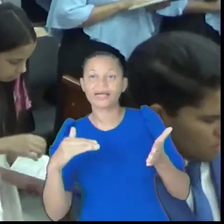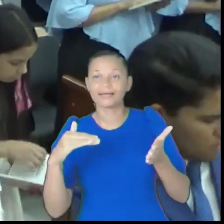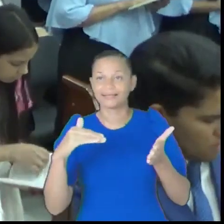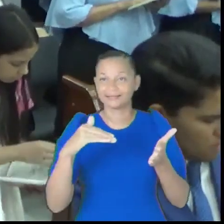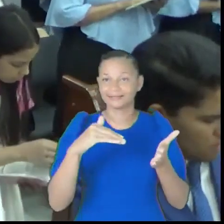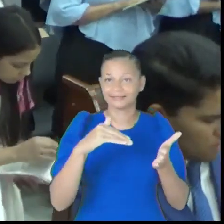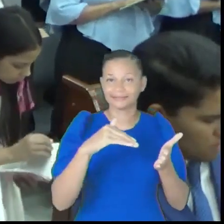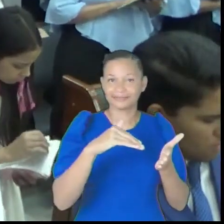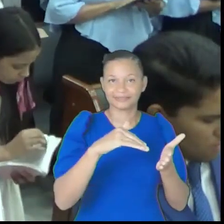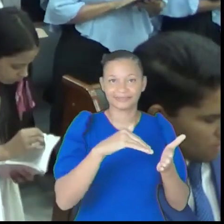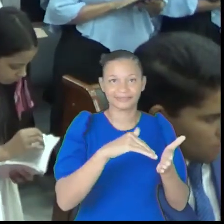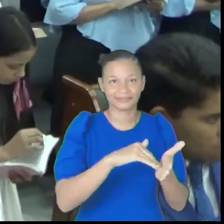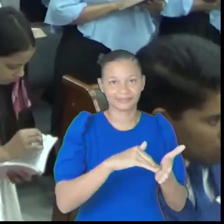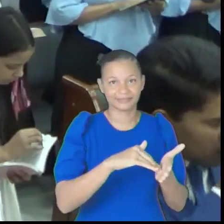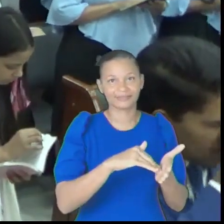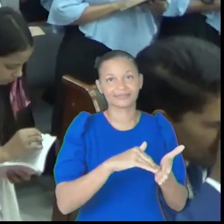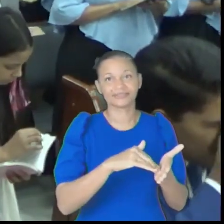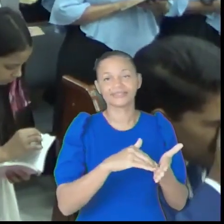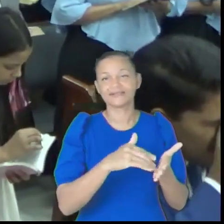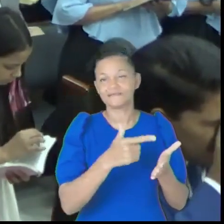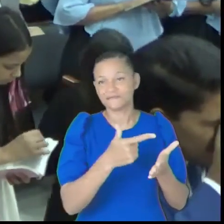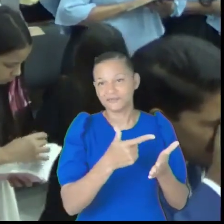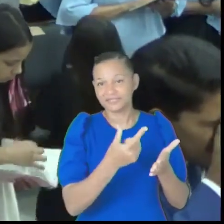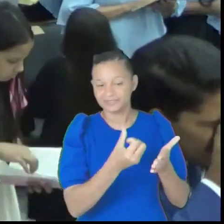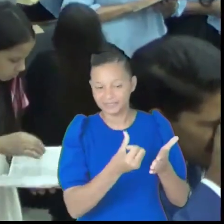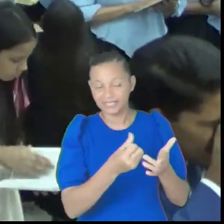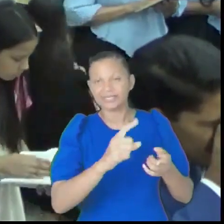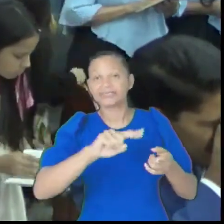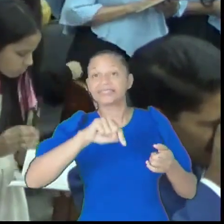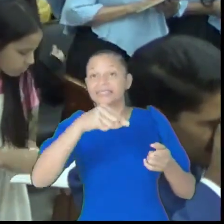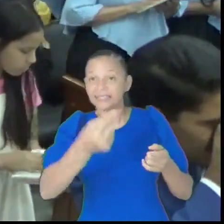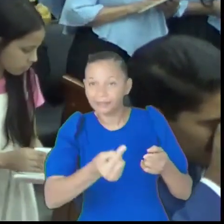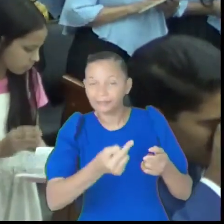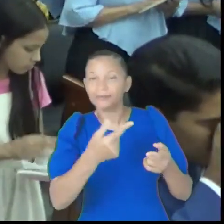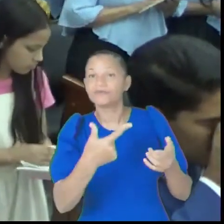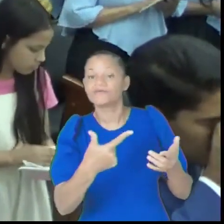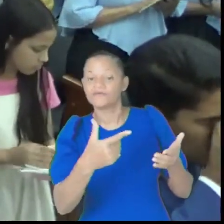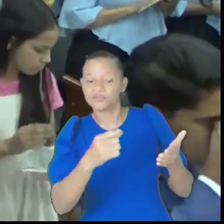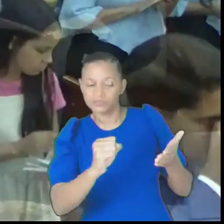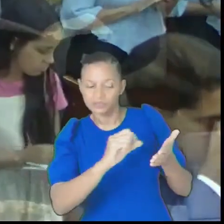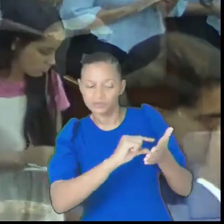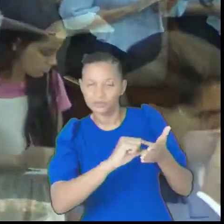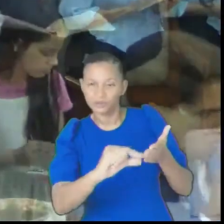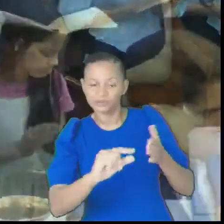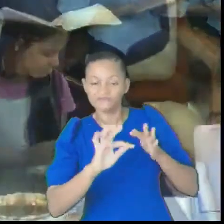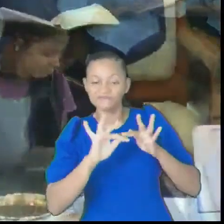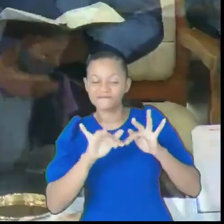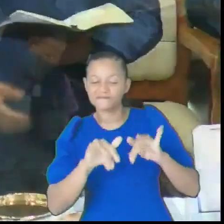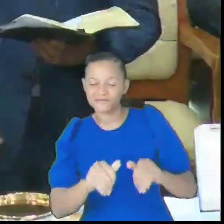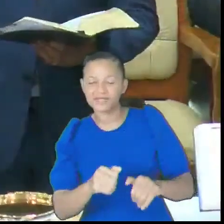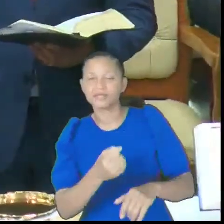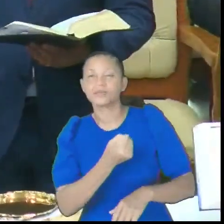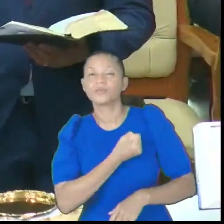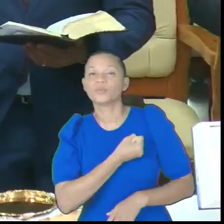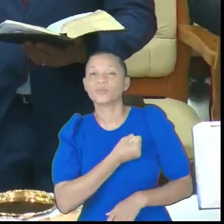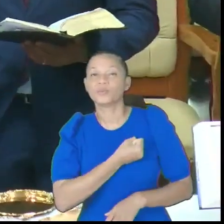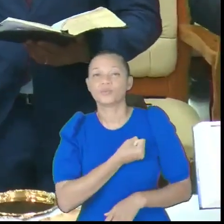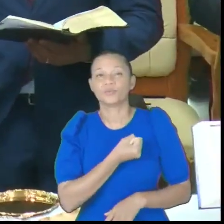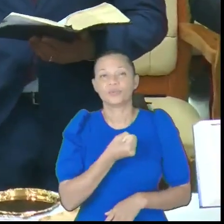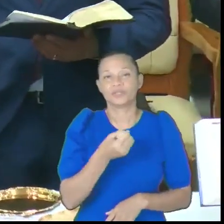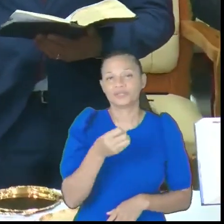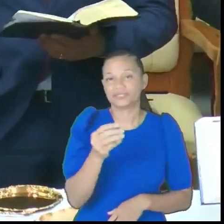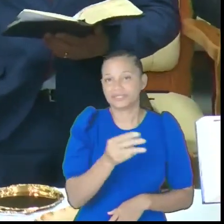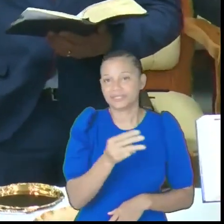26, 28, e a gente conclui lendo o versículo de número